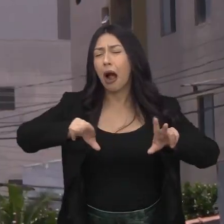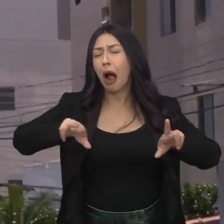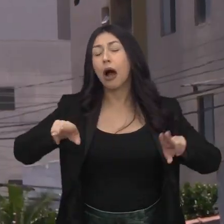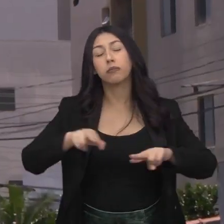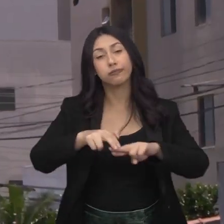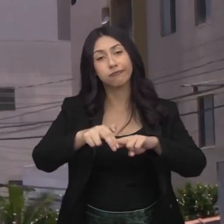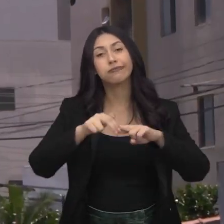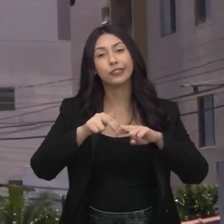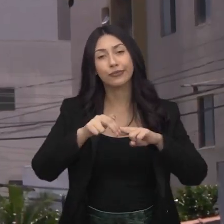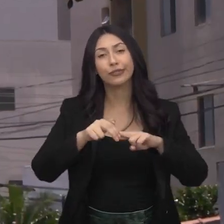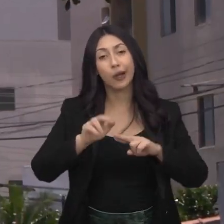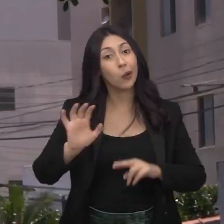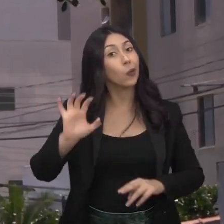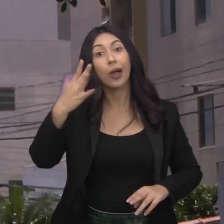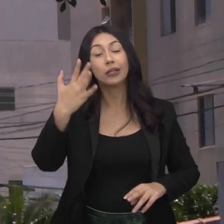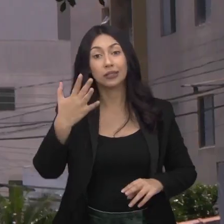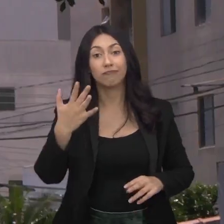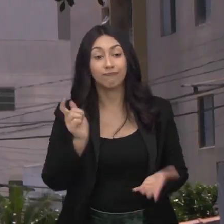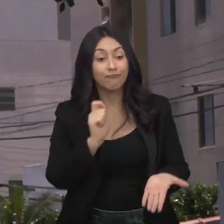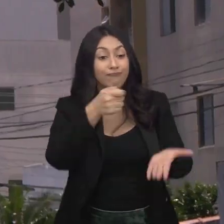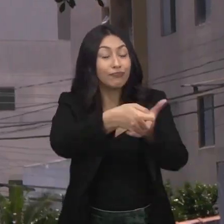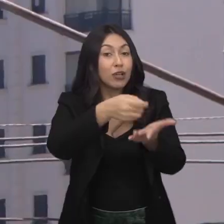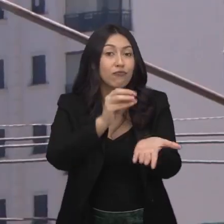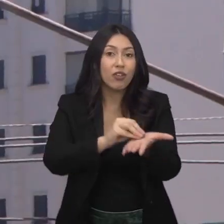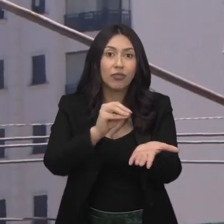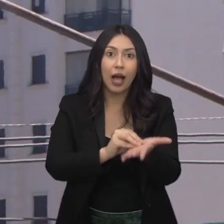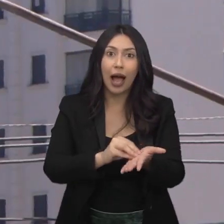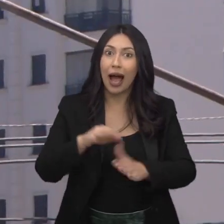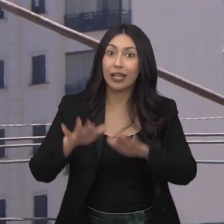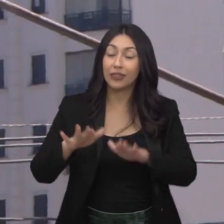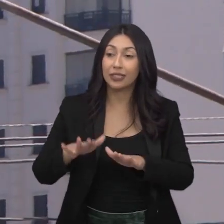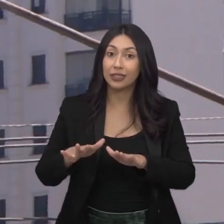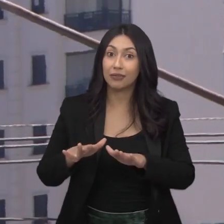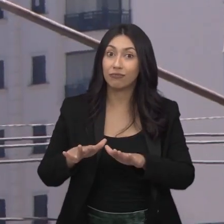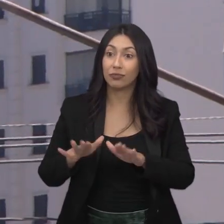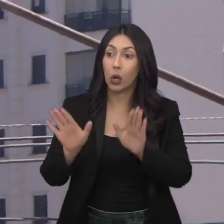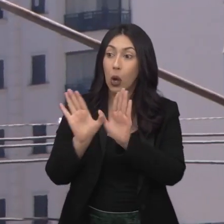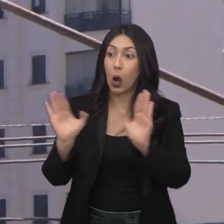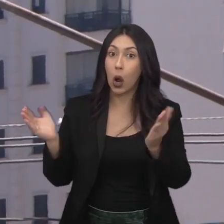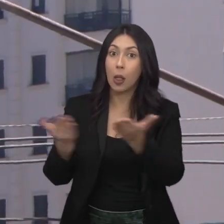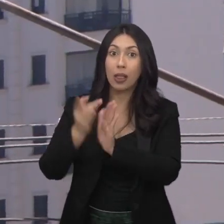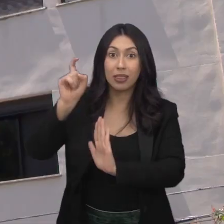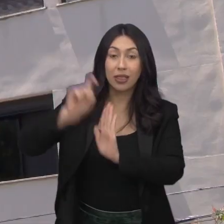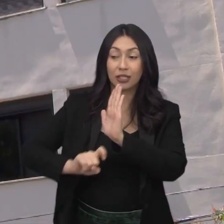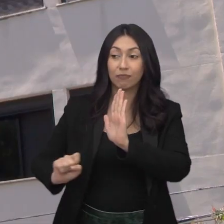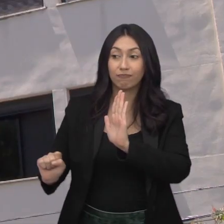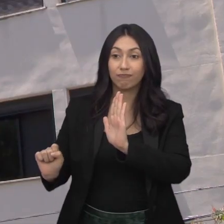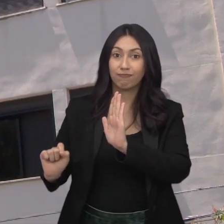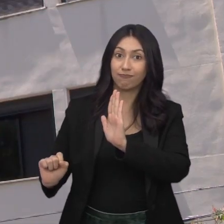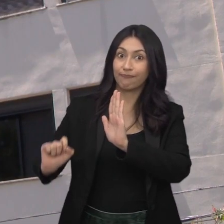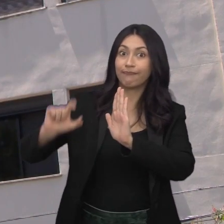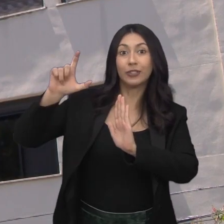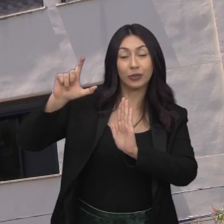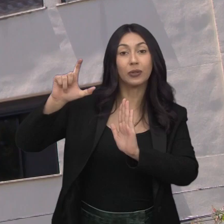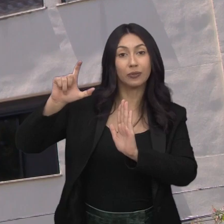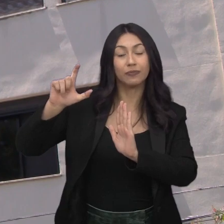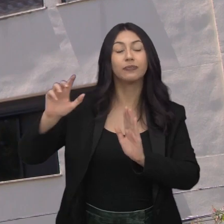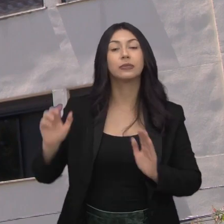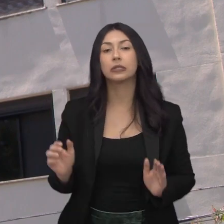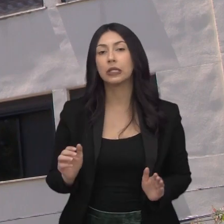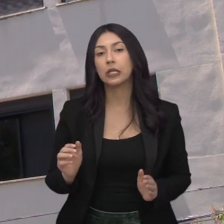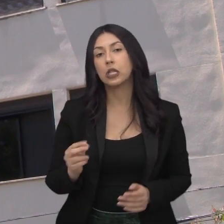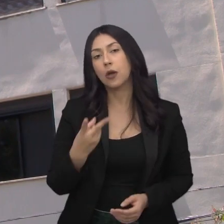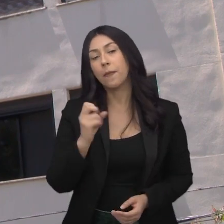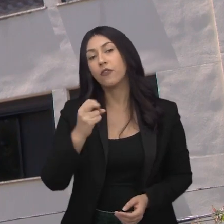vários os motivos que levam à inadimplência. A alta de preços é um deles. Em 2023, o valor